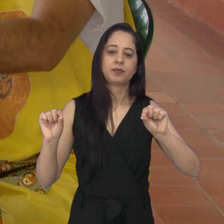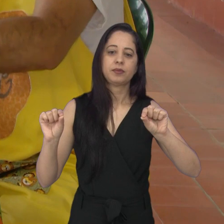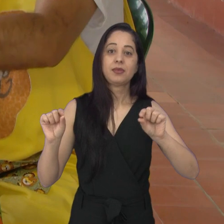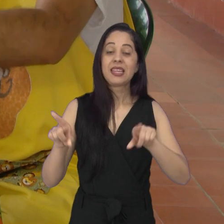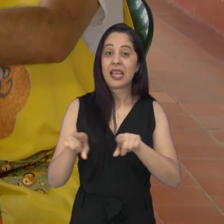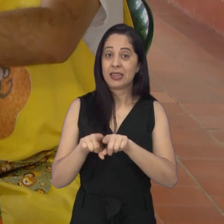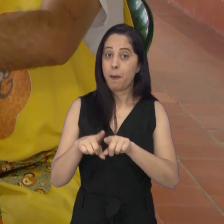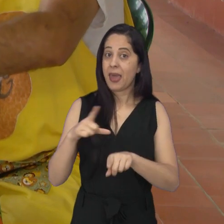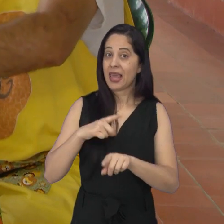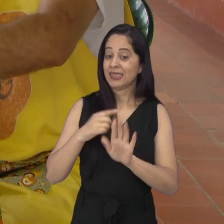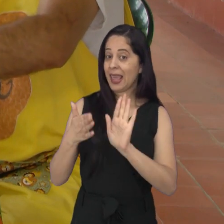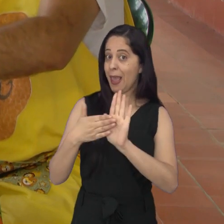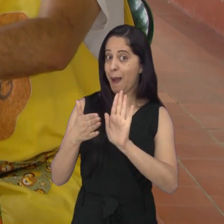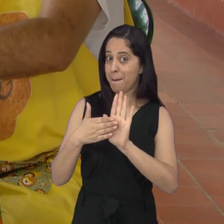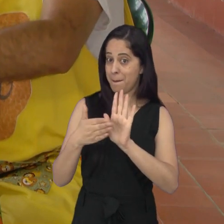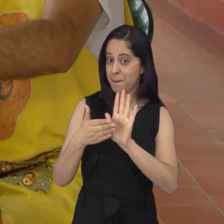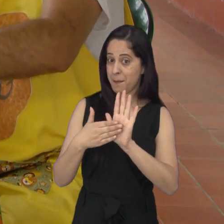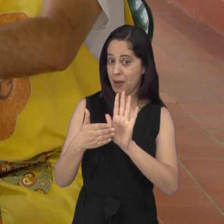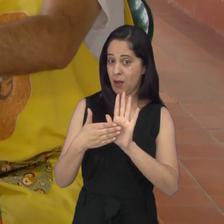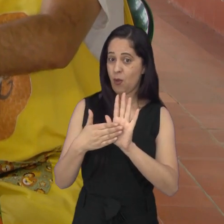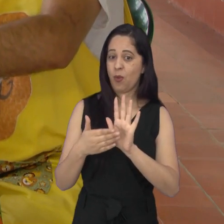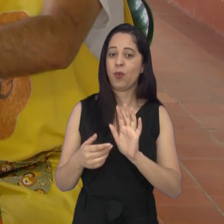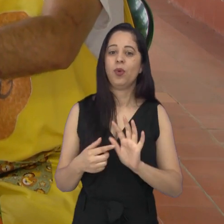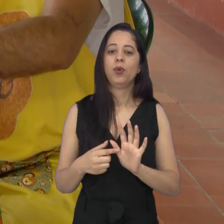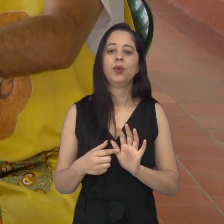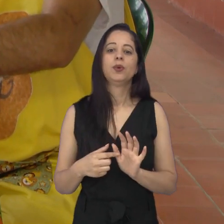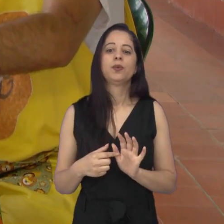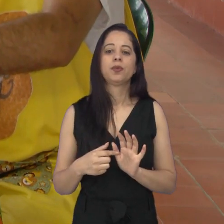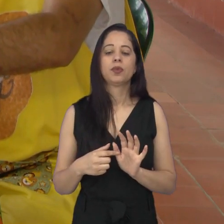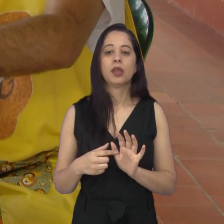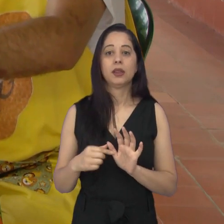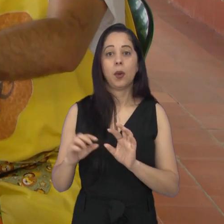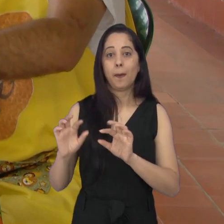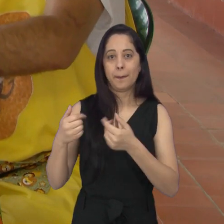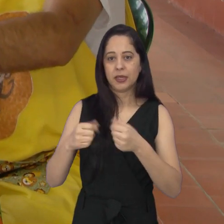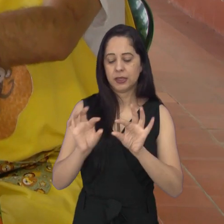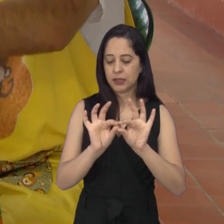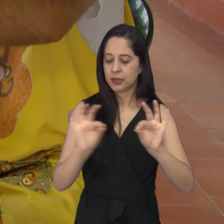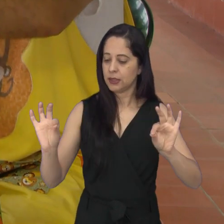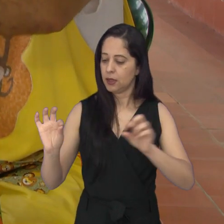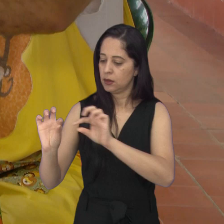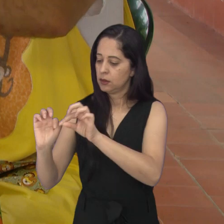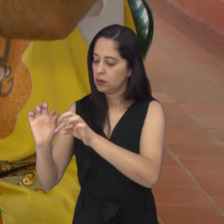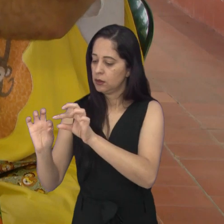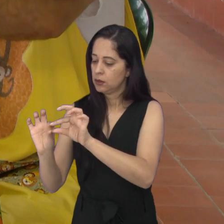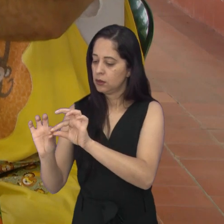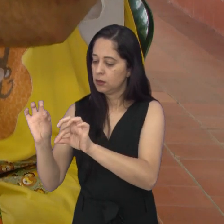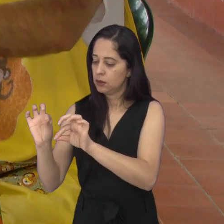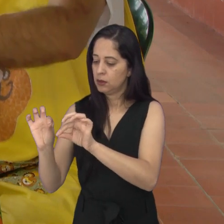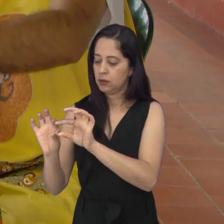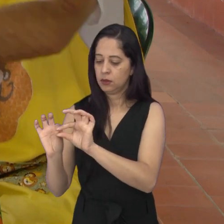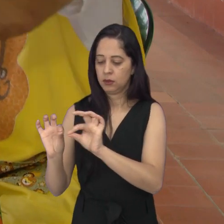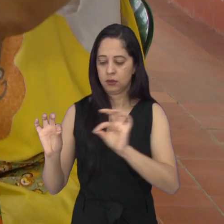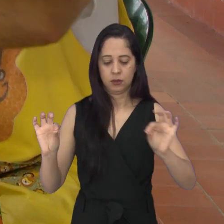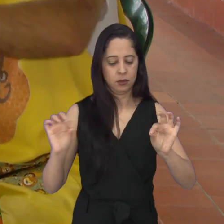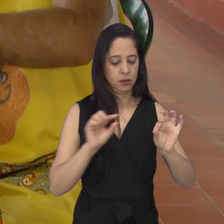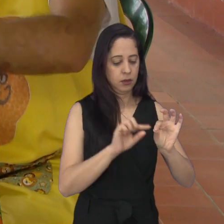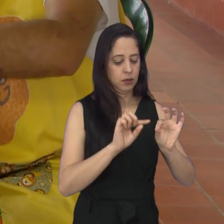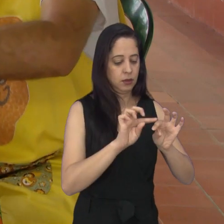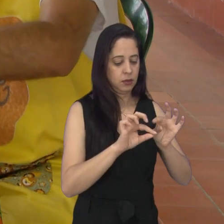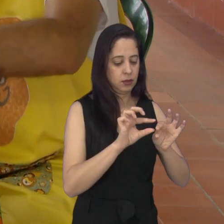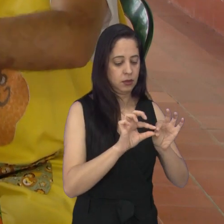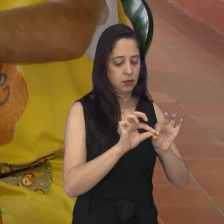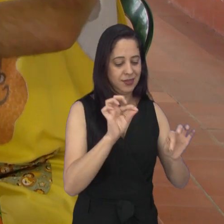detalhe da mãozinha. Então você vai fazer de um lado o nozinho, que é a mãozinha dele, e